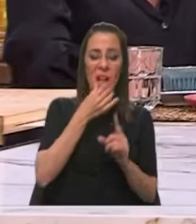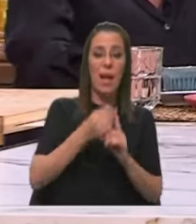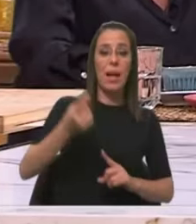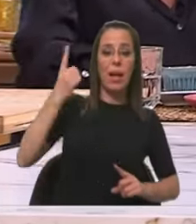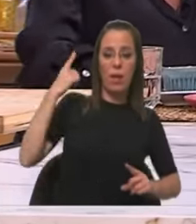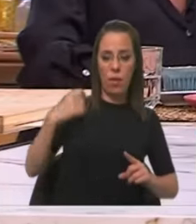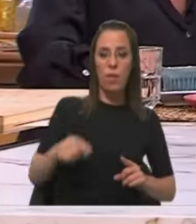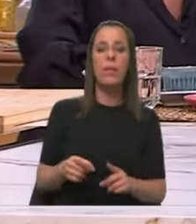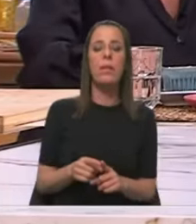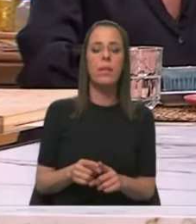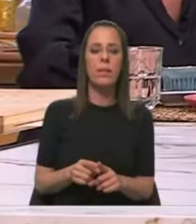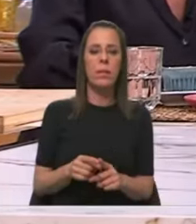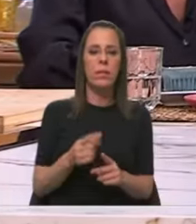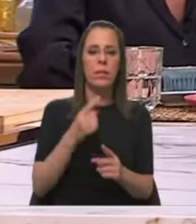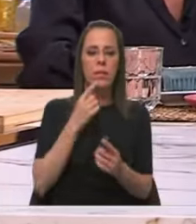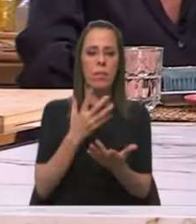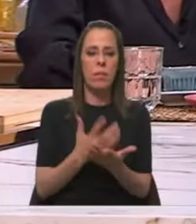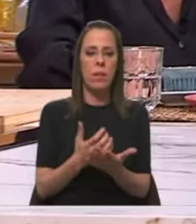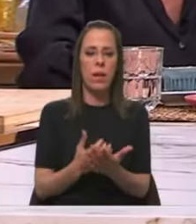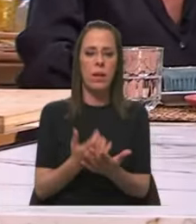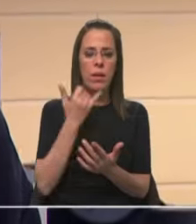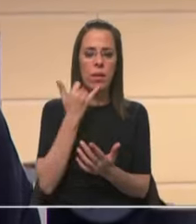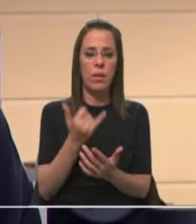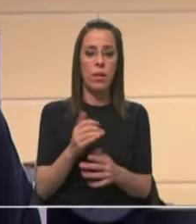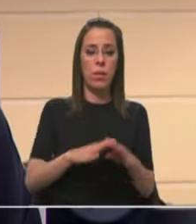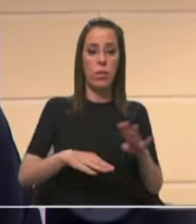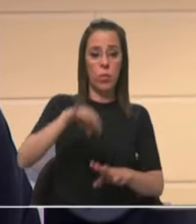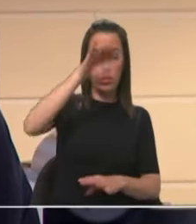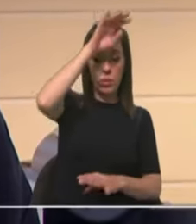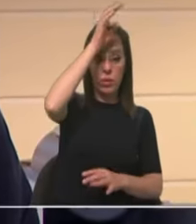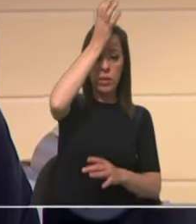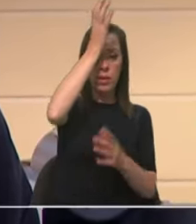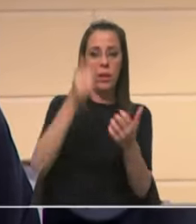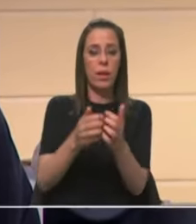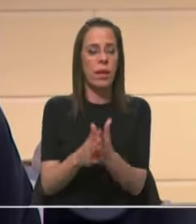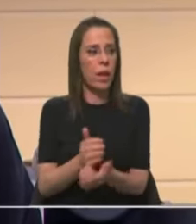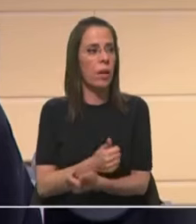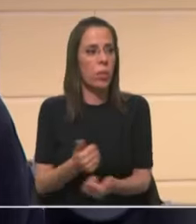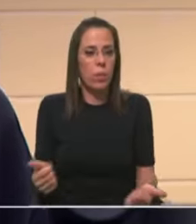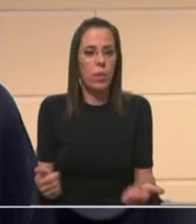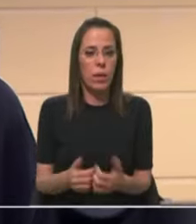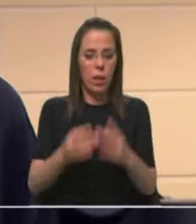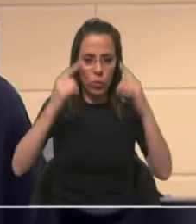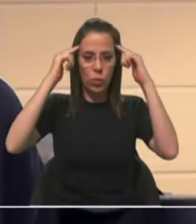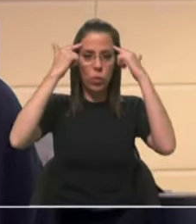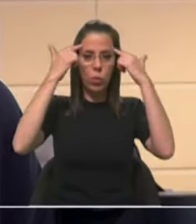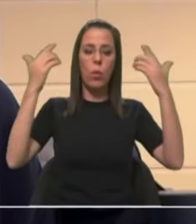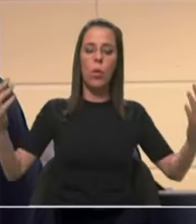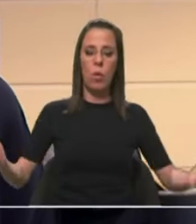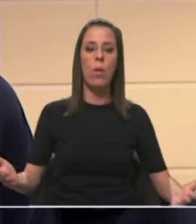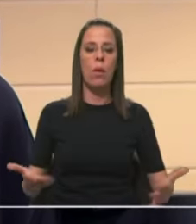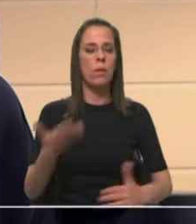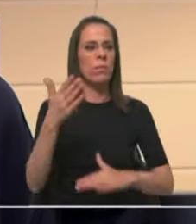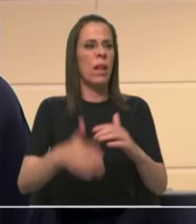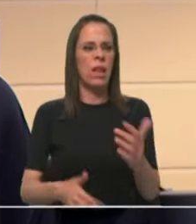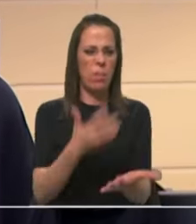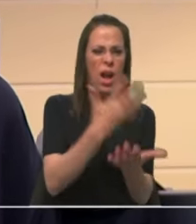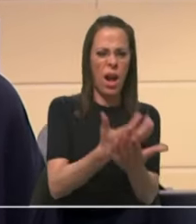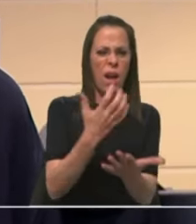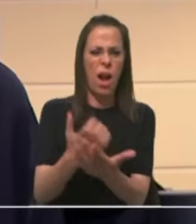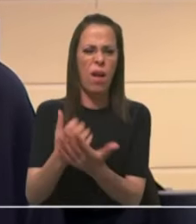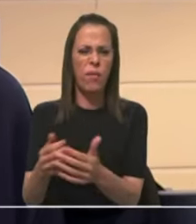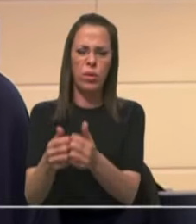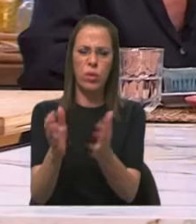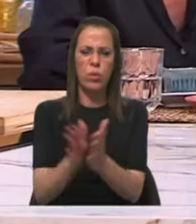Marcela também apresenta uma gravação de uma chamada que fez com o Jé Castelo Branco mas está tudo bem tá tudo Tá tudo louco Pois é isso que não de repente desata-se a